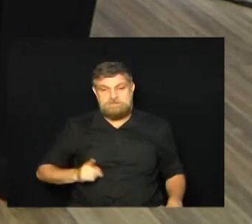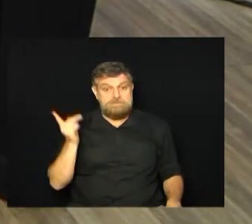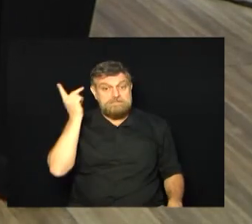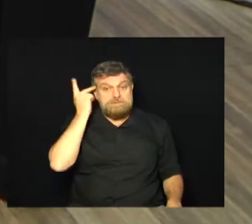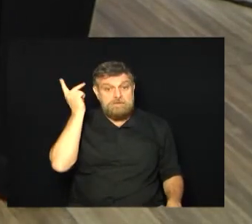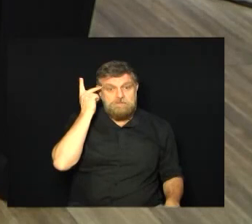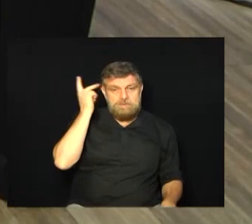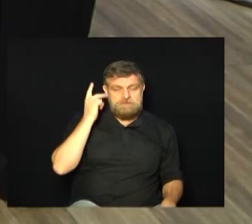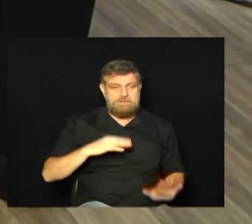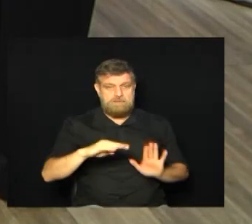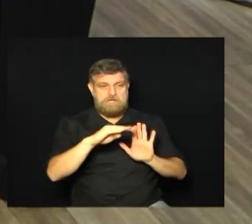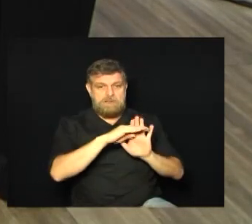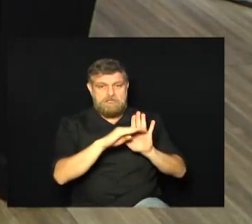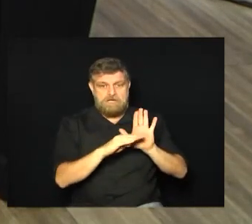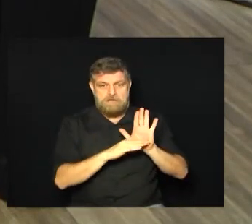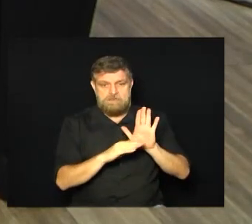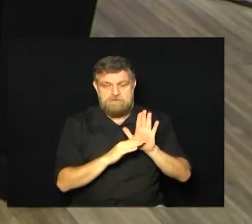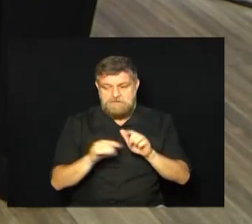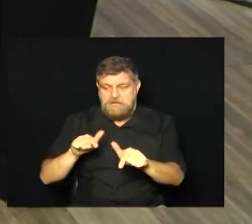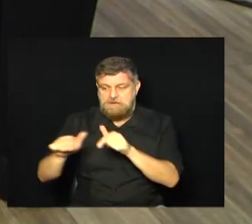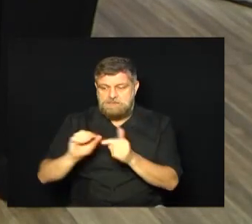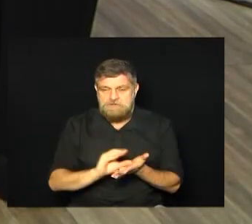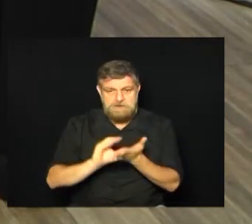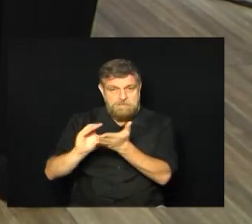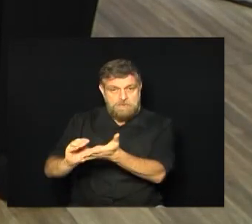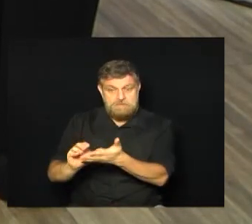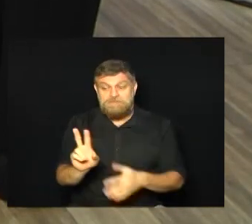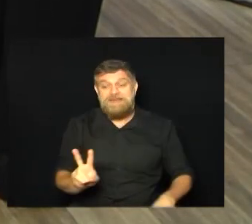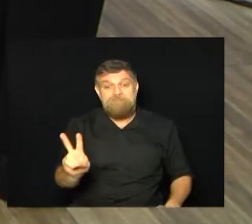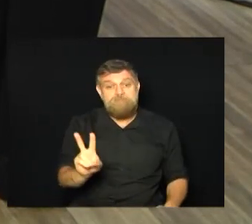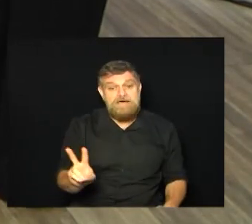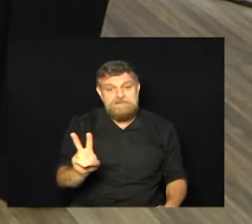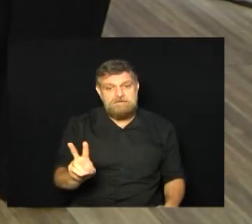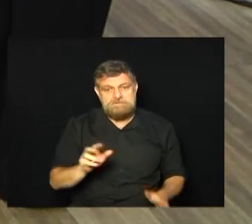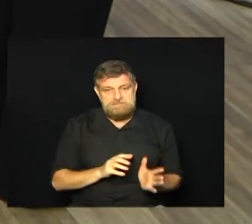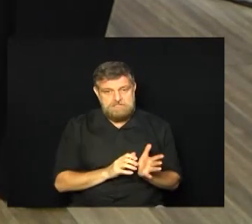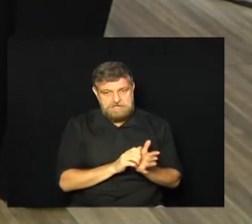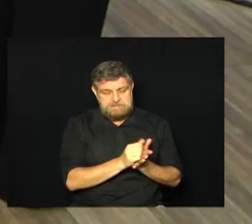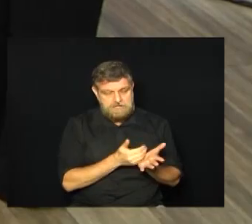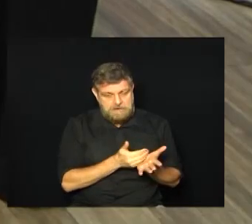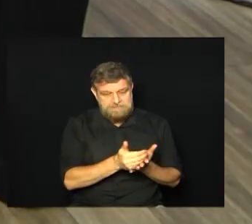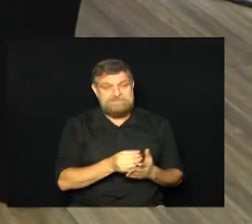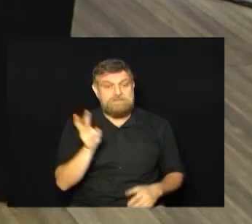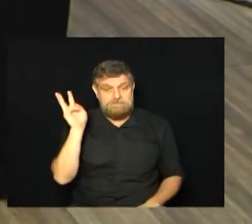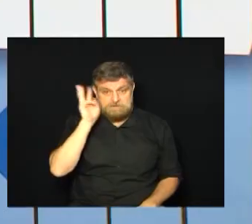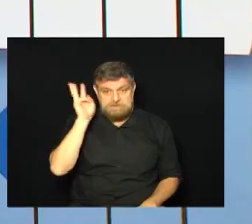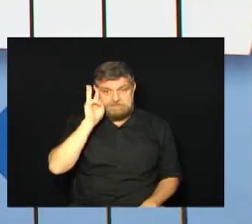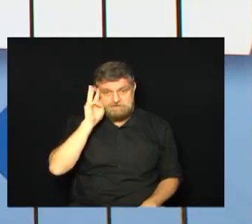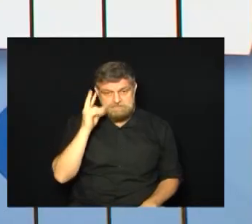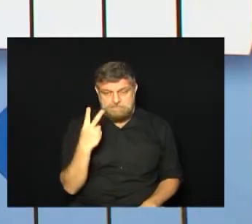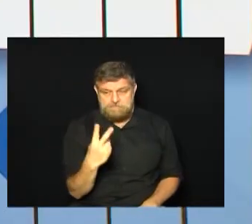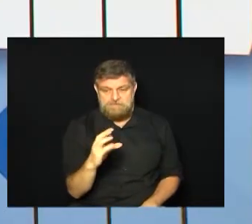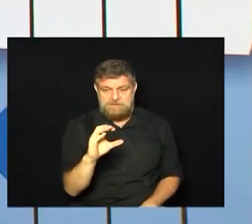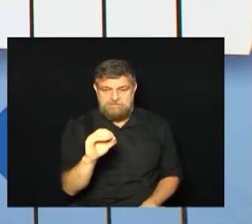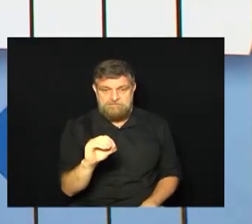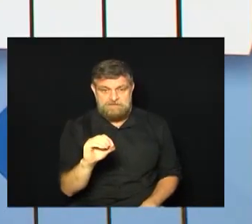Paulo, que é o programa Bolsa Trabalho para a cidade de Valinhos. As inscrições começaram nesta terça-feira, são 20